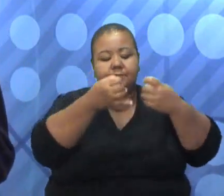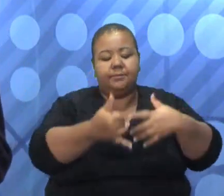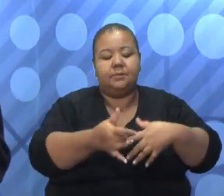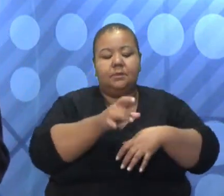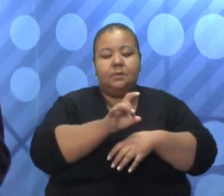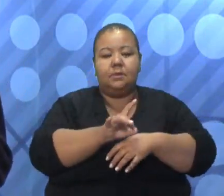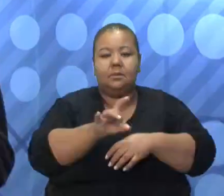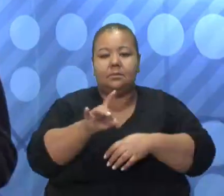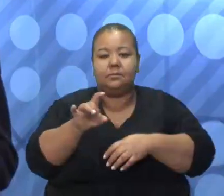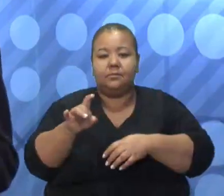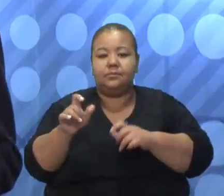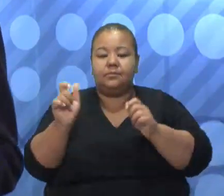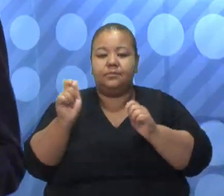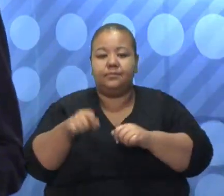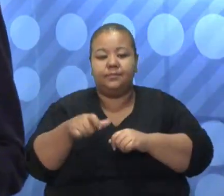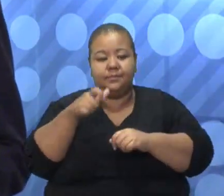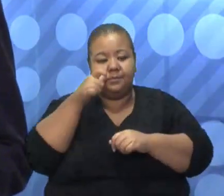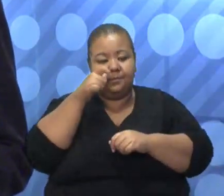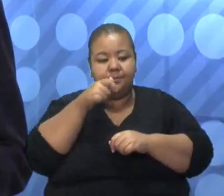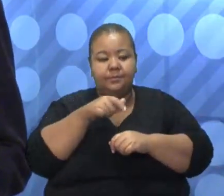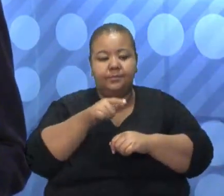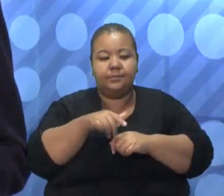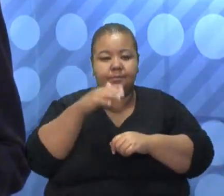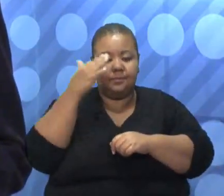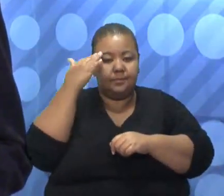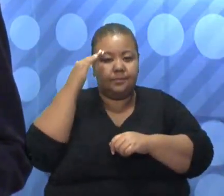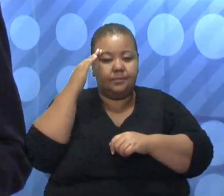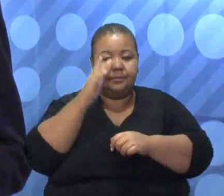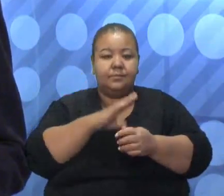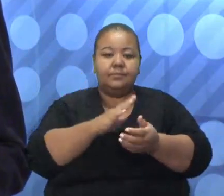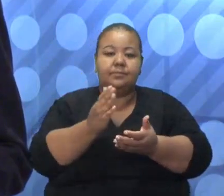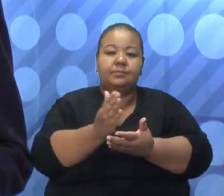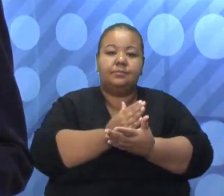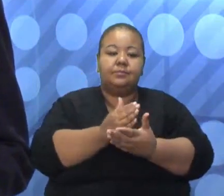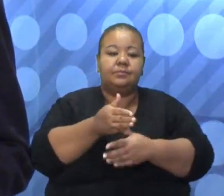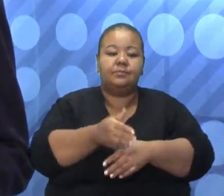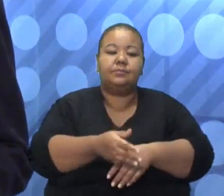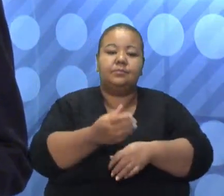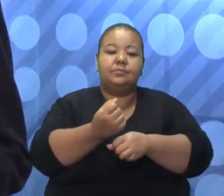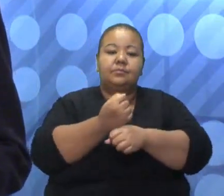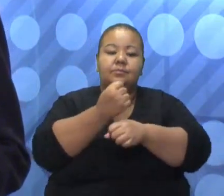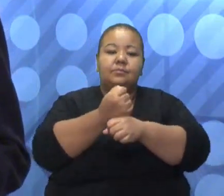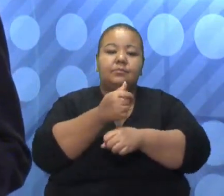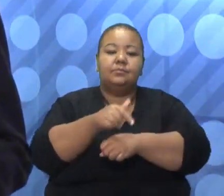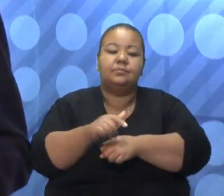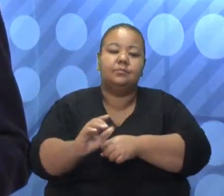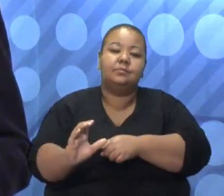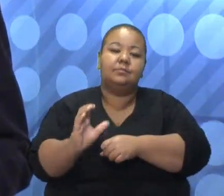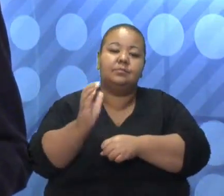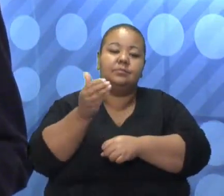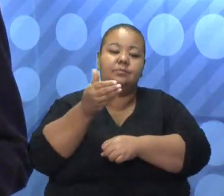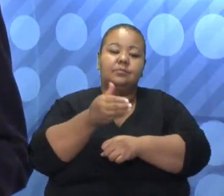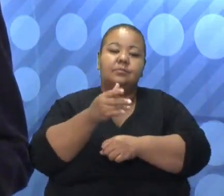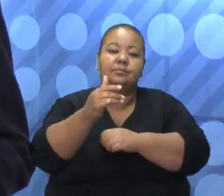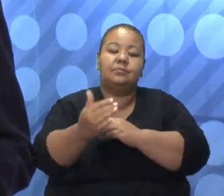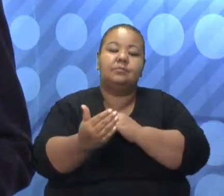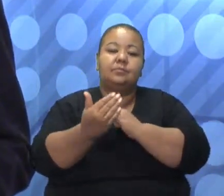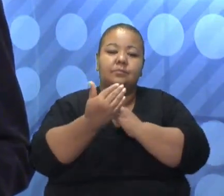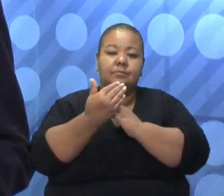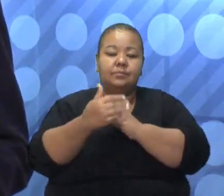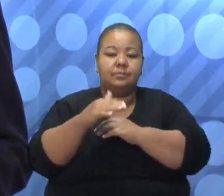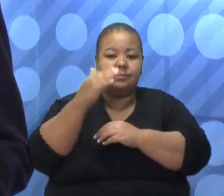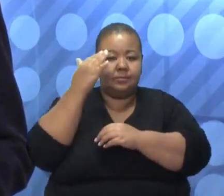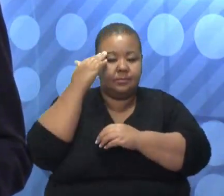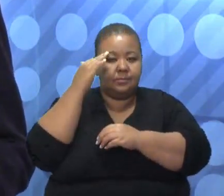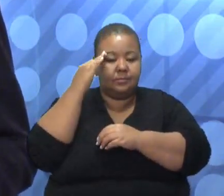etapas. Então, eu posso olhar um fluxograma e entender que período da parte da produção que está acontecendo. Isso vai me ajudar a entender